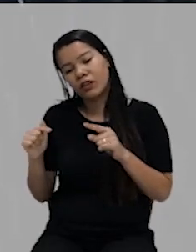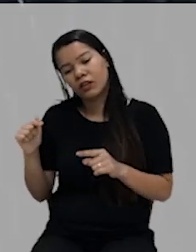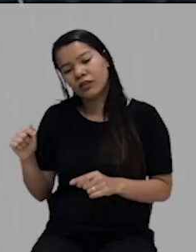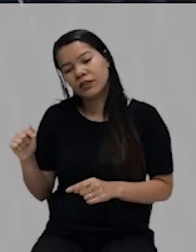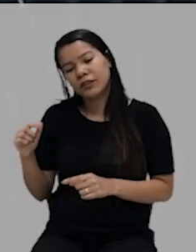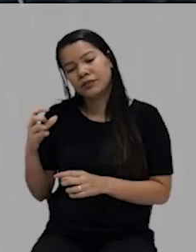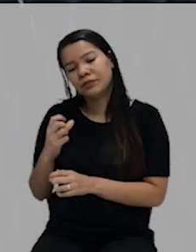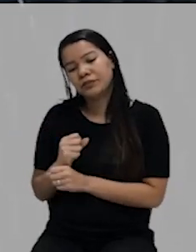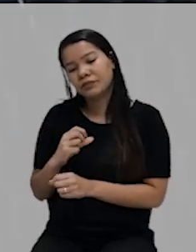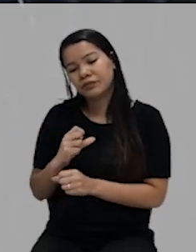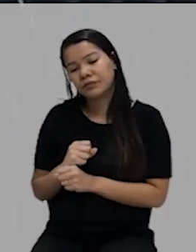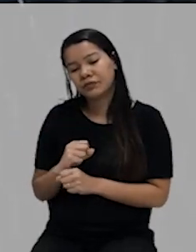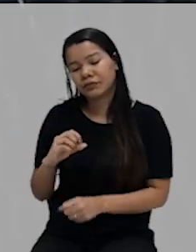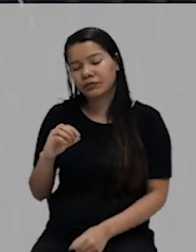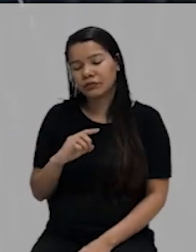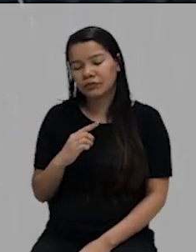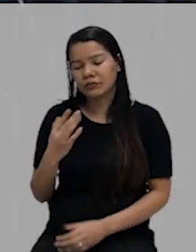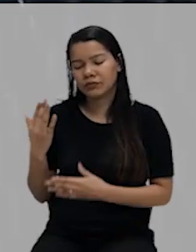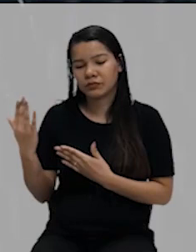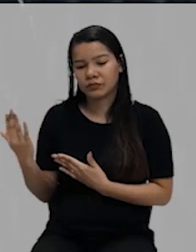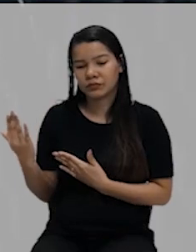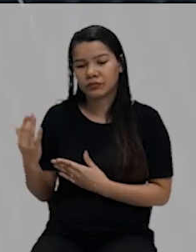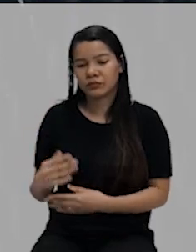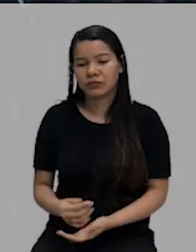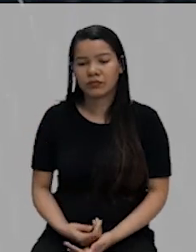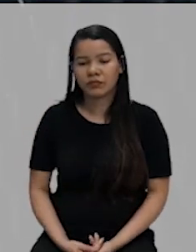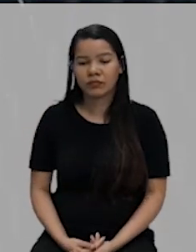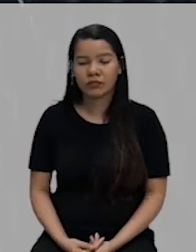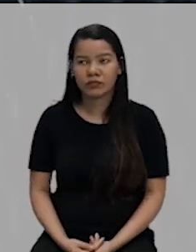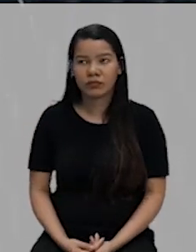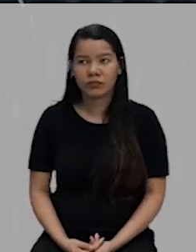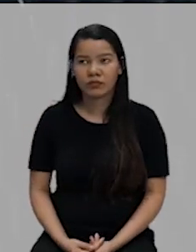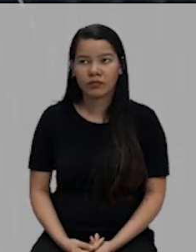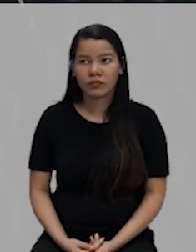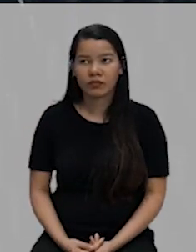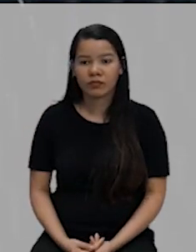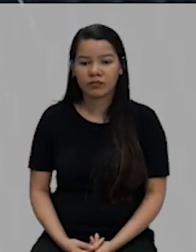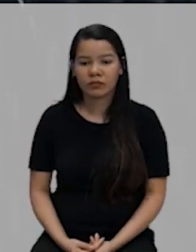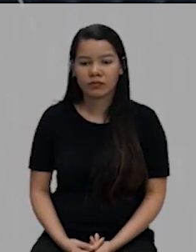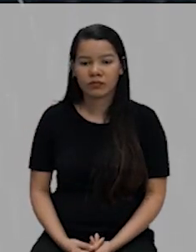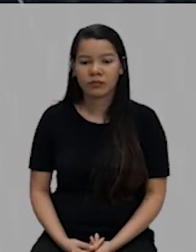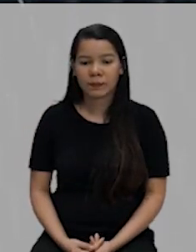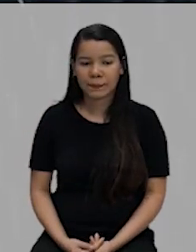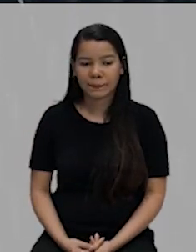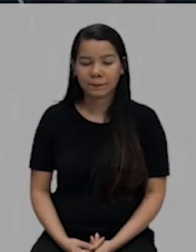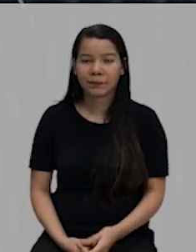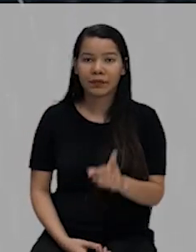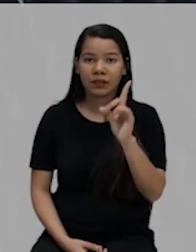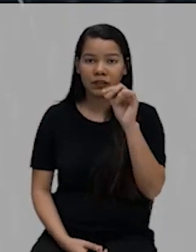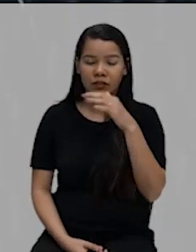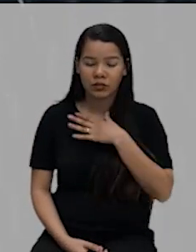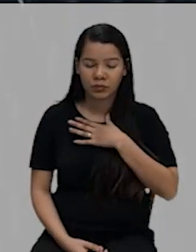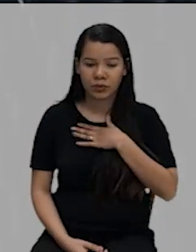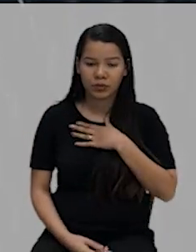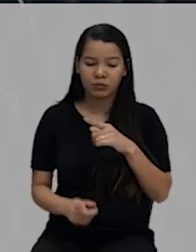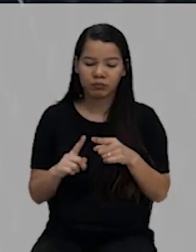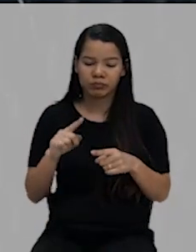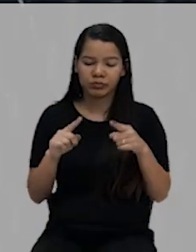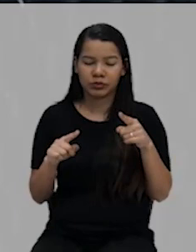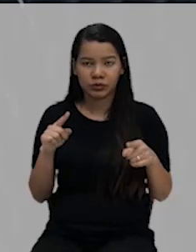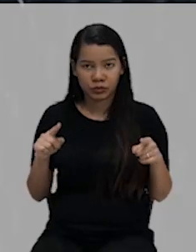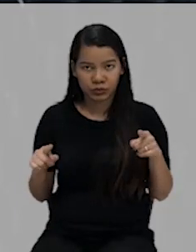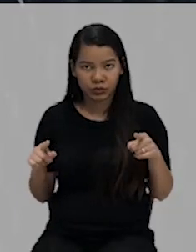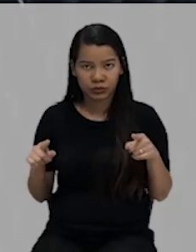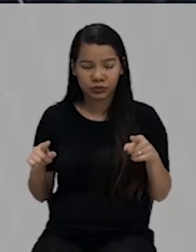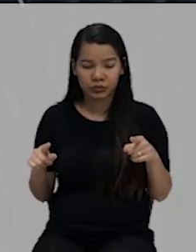ferro hidratado, que é a ferrugem. Então, o óxido de ferro hidratado é o meu produto,